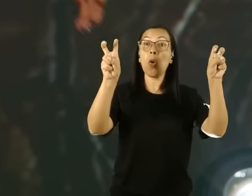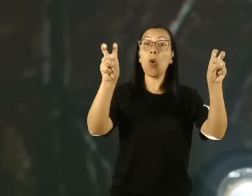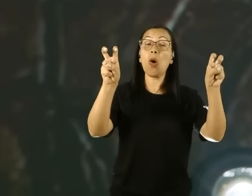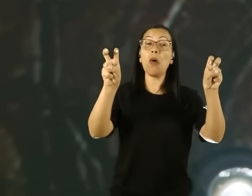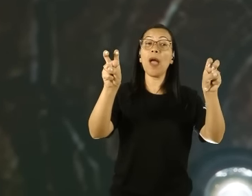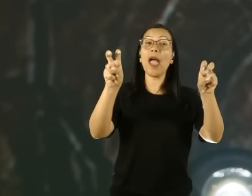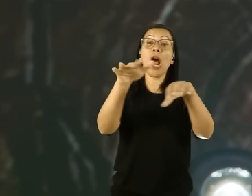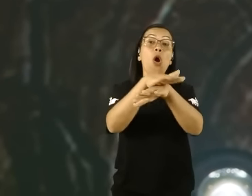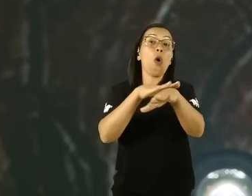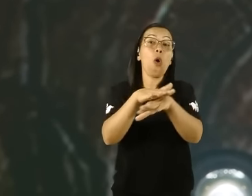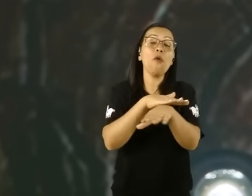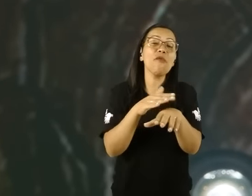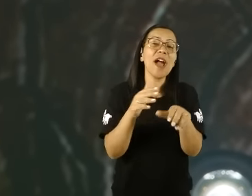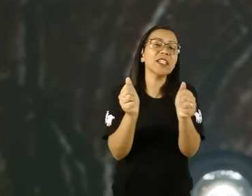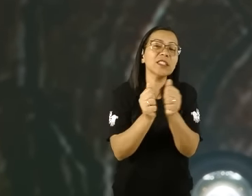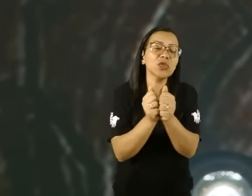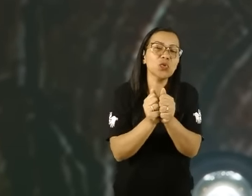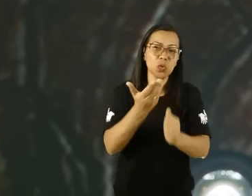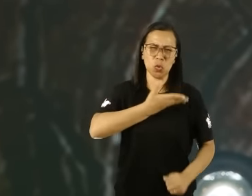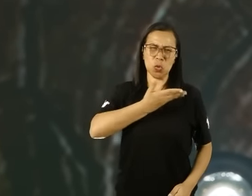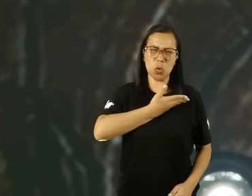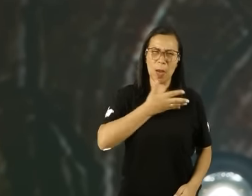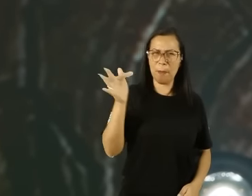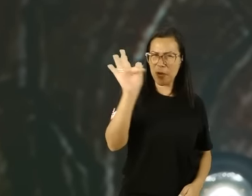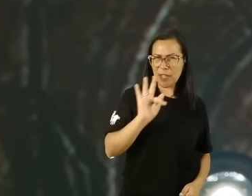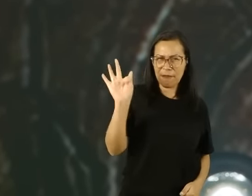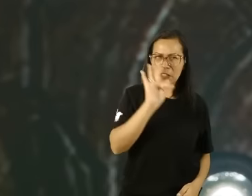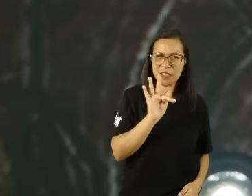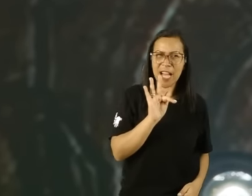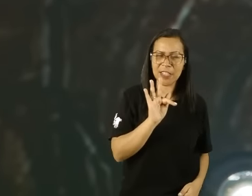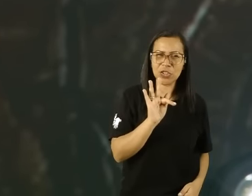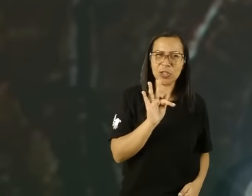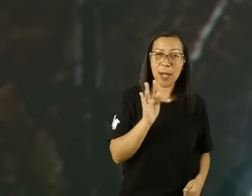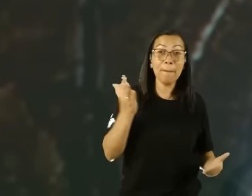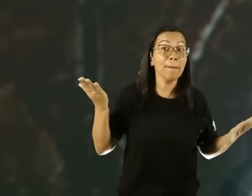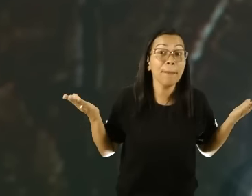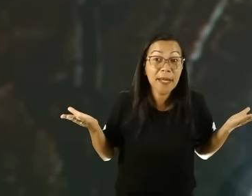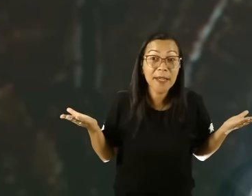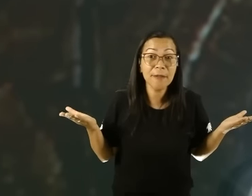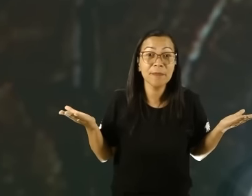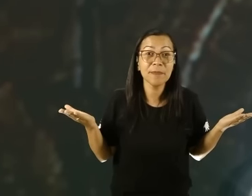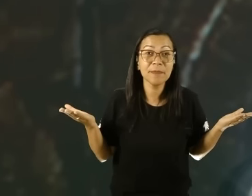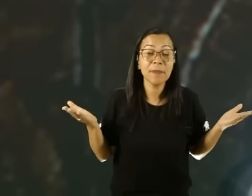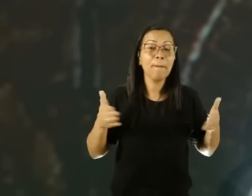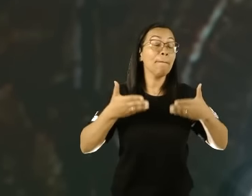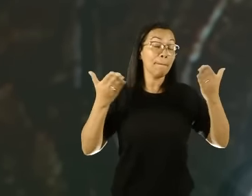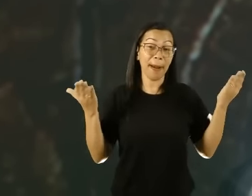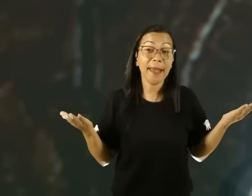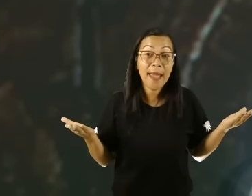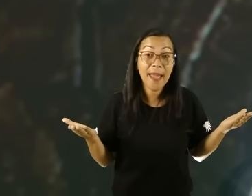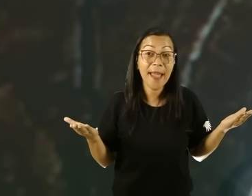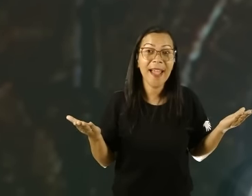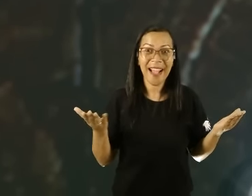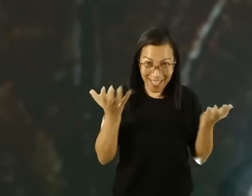Ah, pastor, eu vou montar um almoço com amigos da 8ª série, para quê? Quer reencontrar? Manda vir para